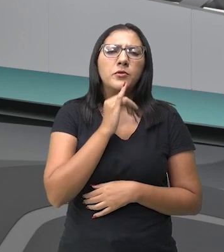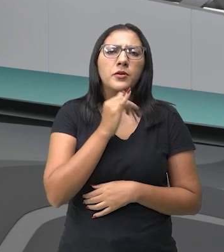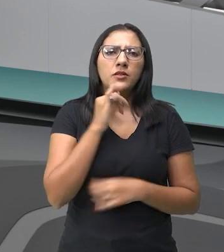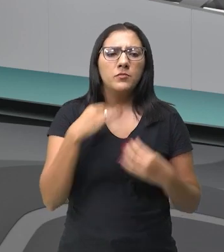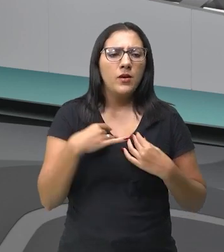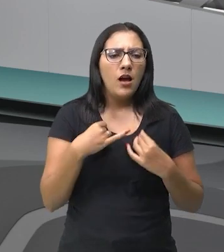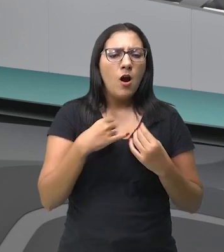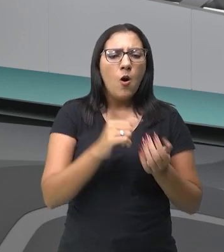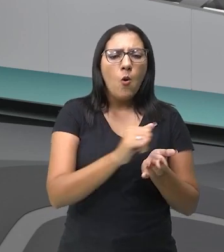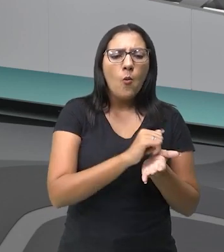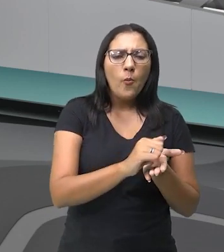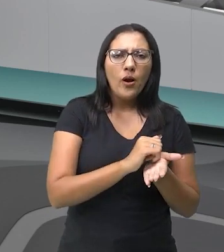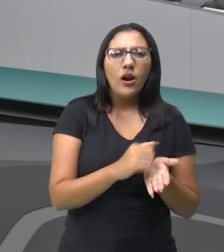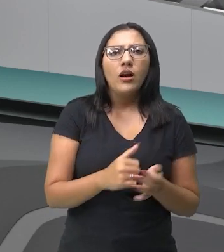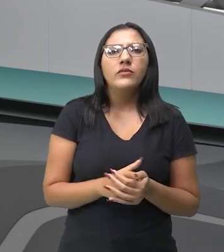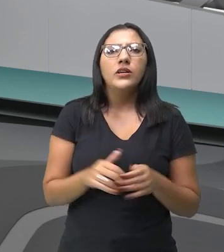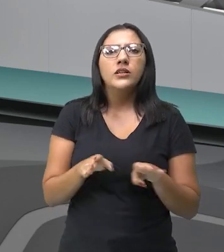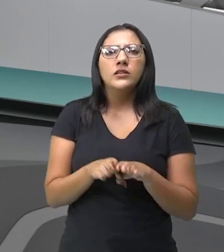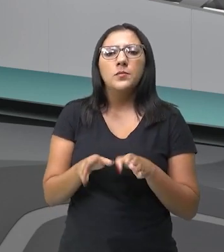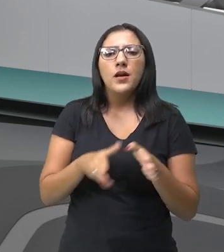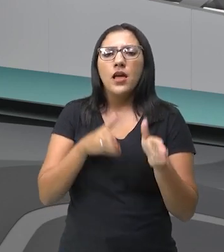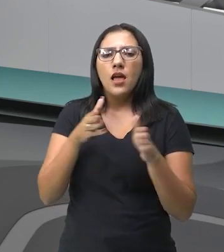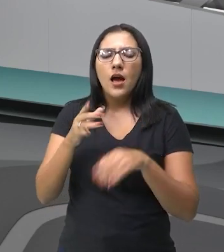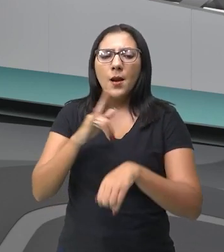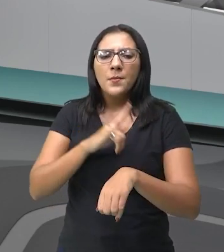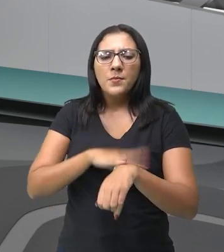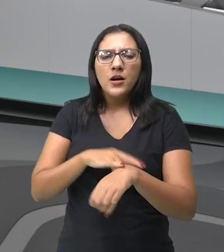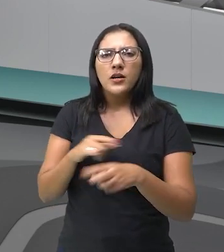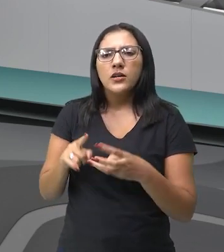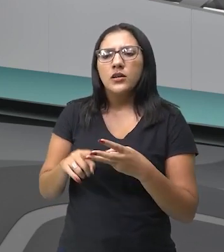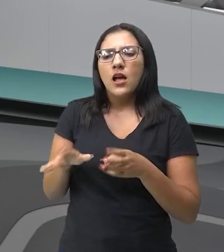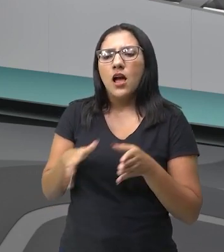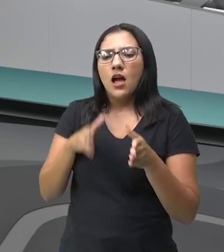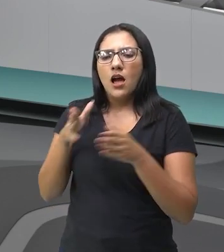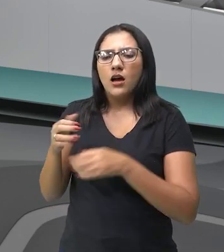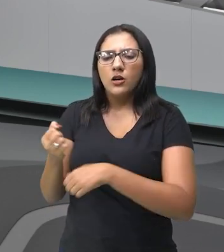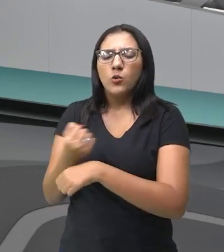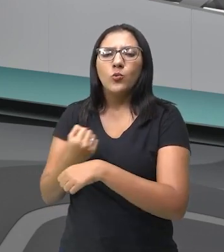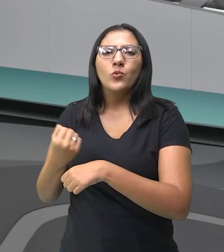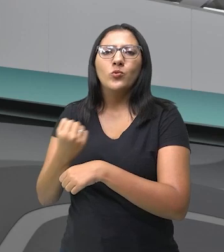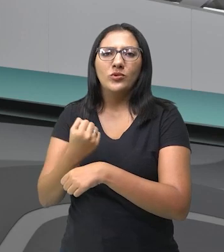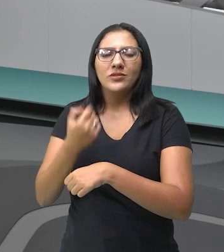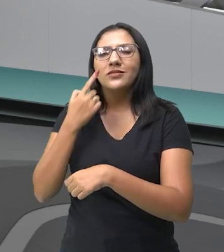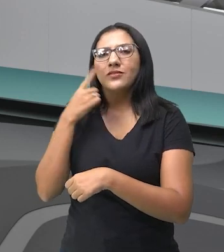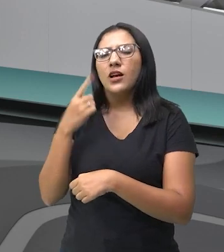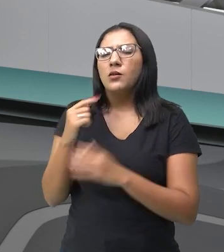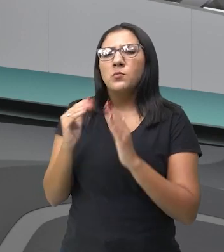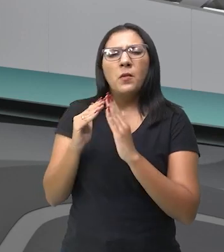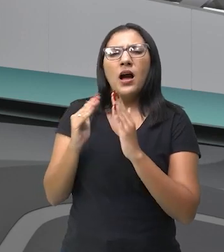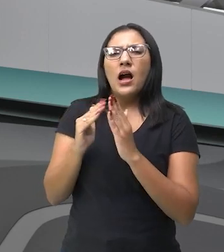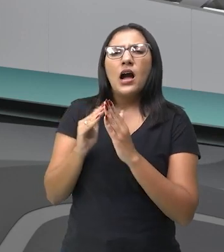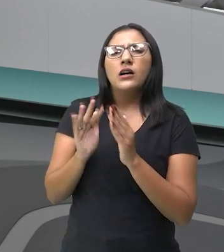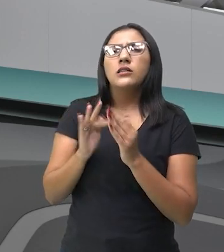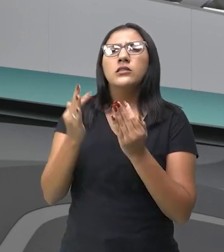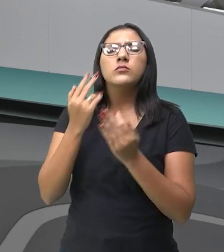mais se utiliza a água. E aí como funciona? Você vai inserindo aqui, por